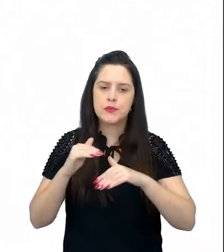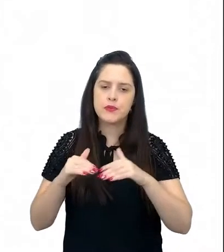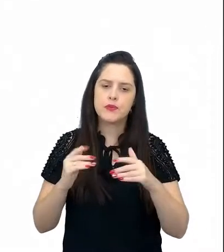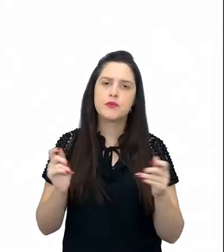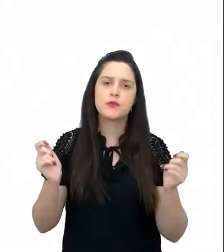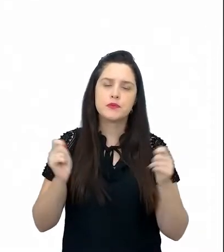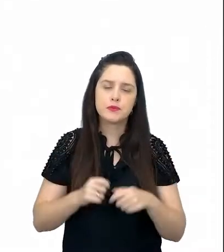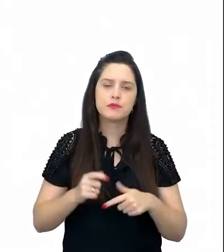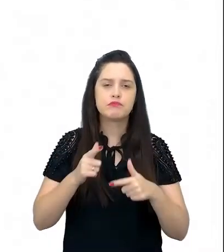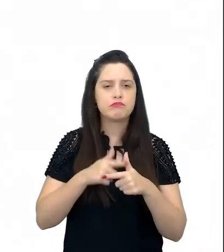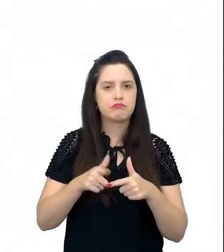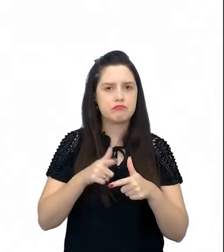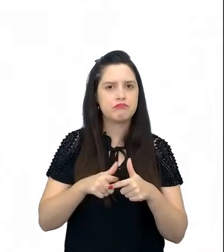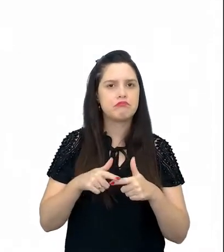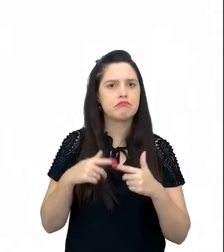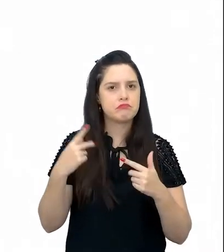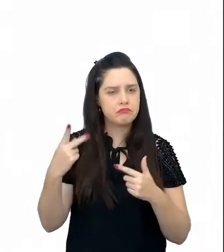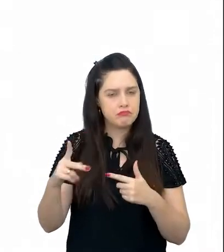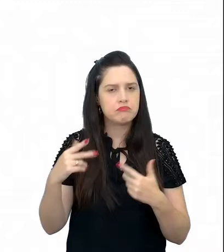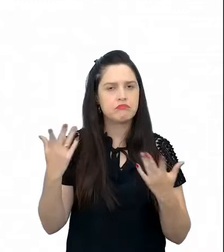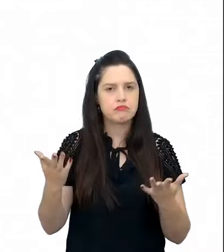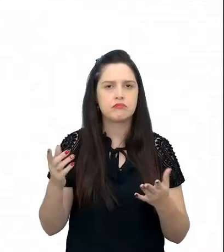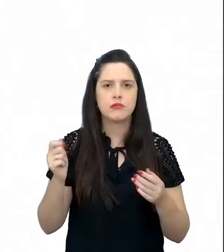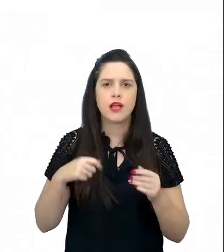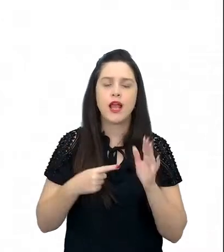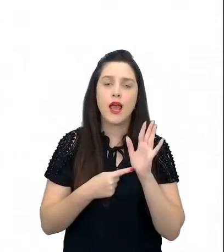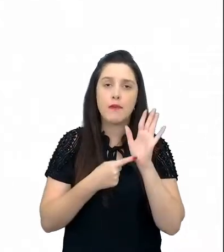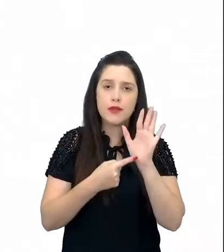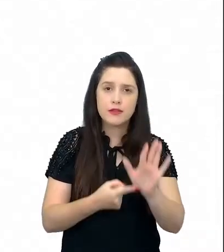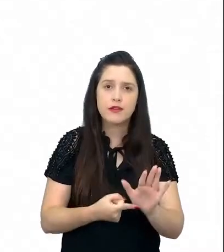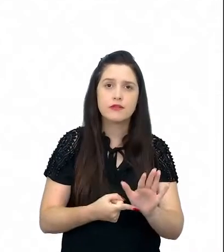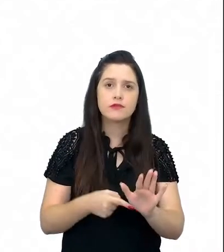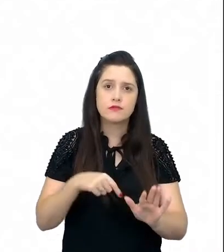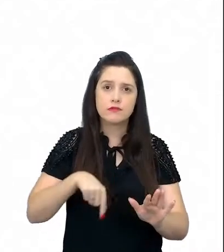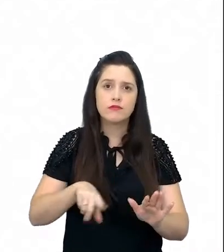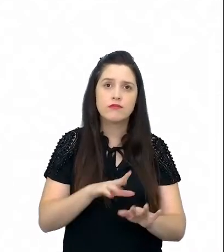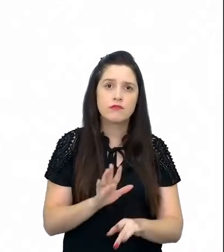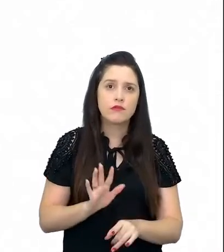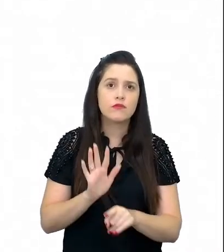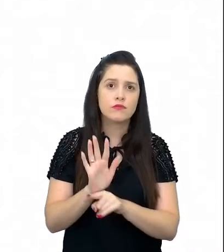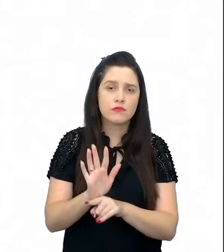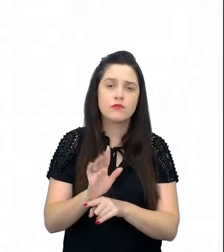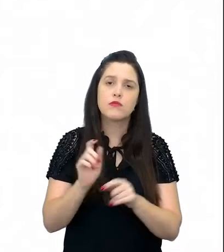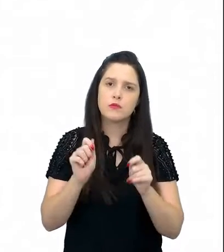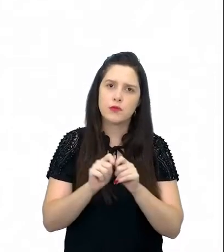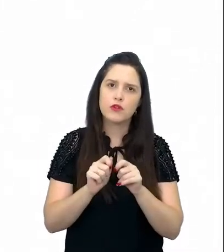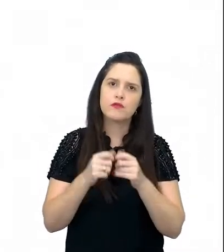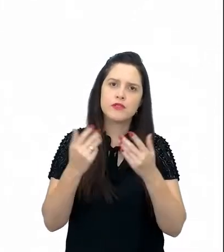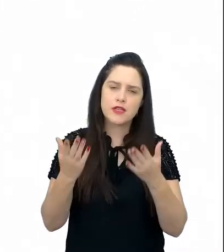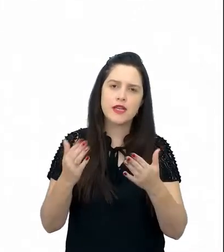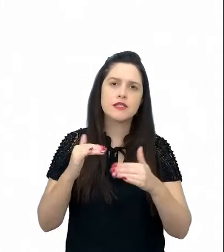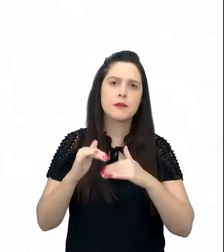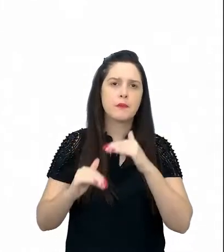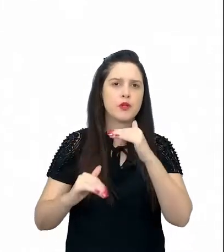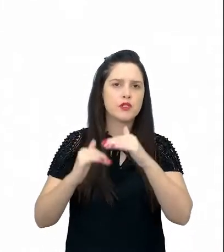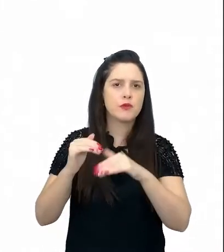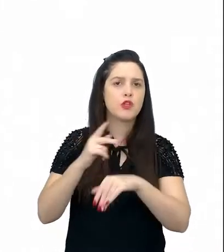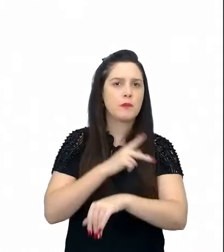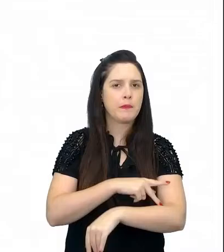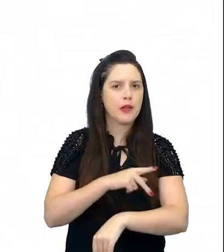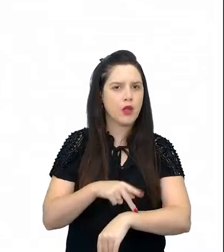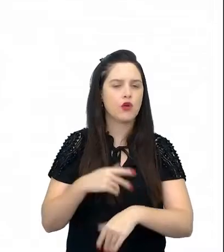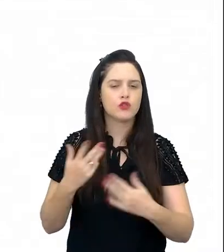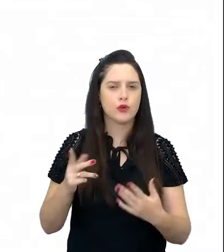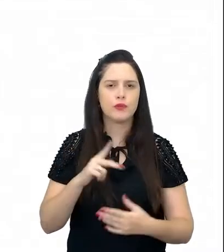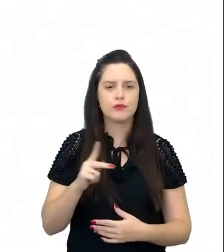Ele mesmo, ele vai ter as suas características, ele vai formular, ele vai ver como funciona, ele vai ver esses procedimentos e vai fornecer as suas